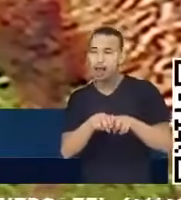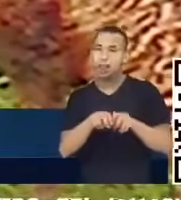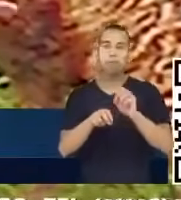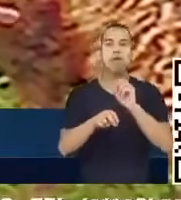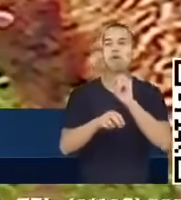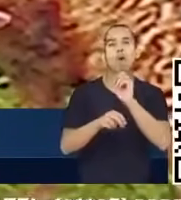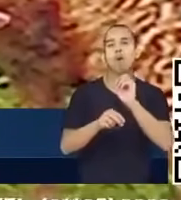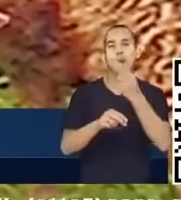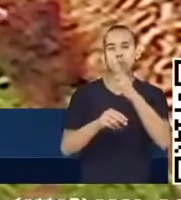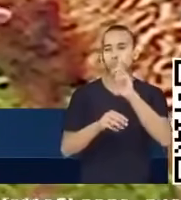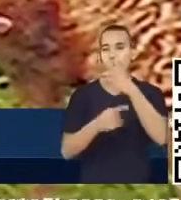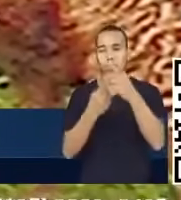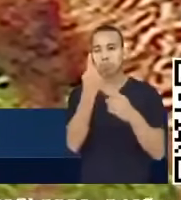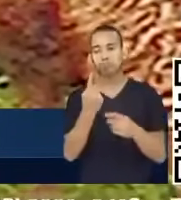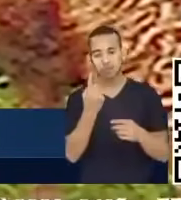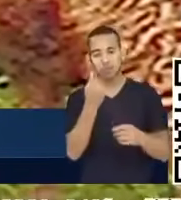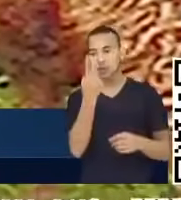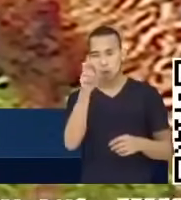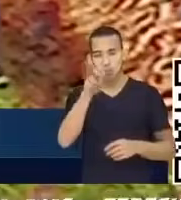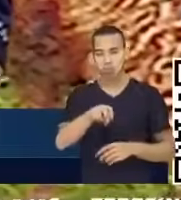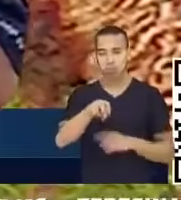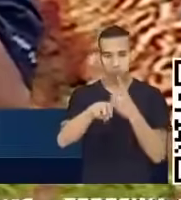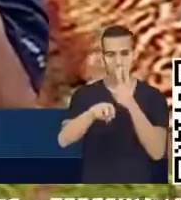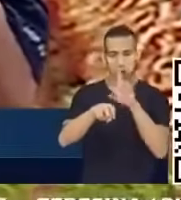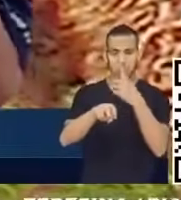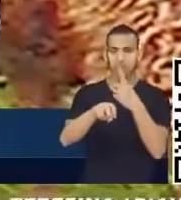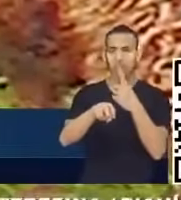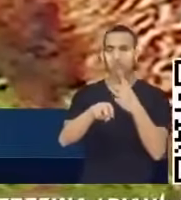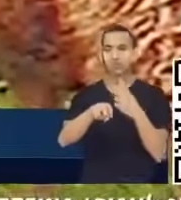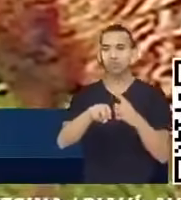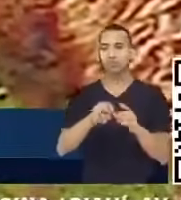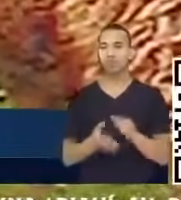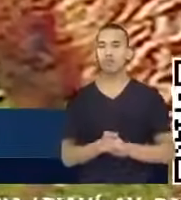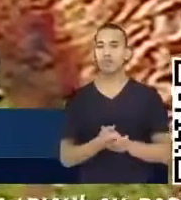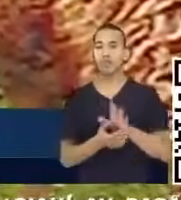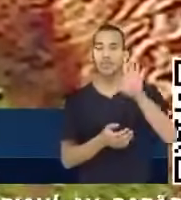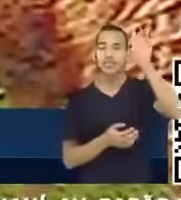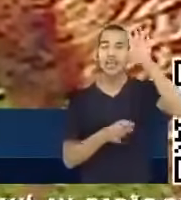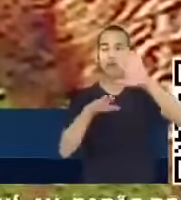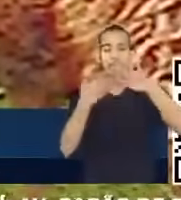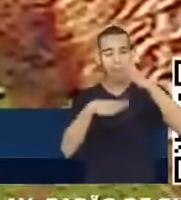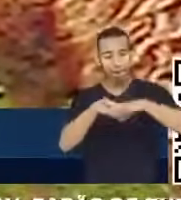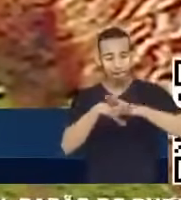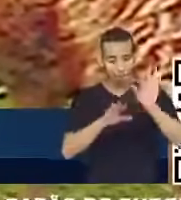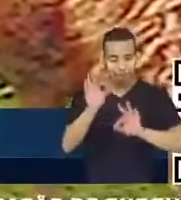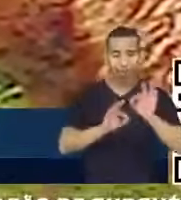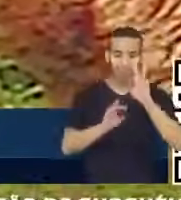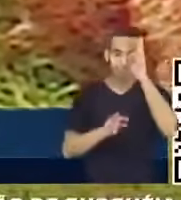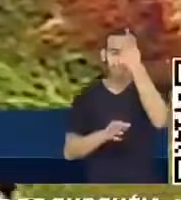ela é para você mesmo é só para você a Deus quando resolvi